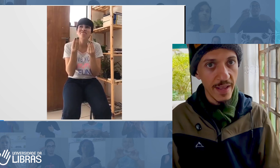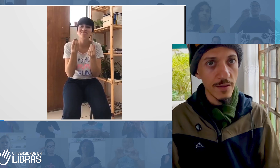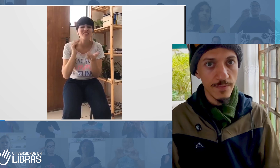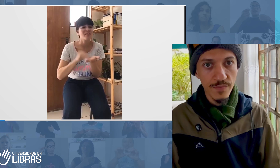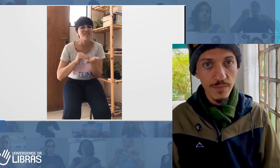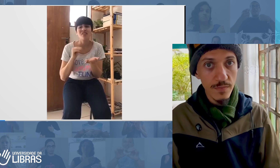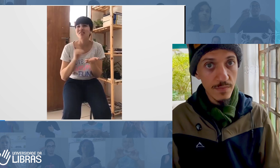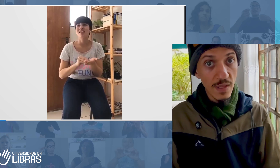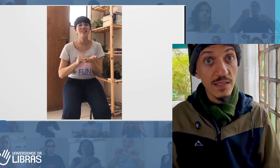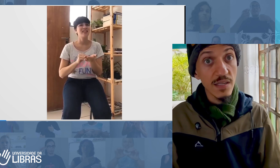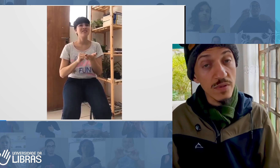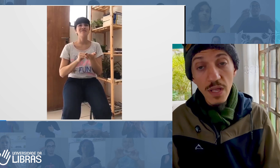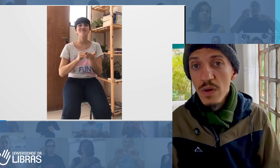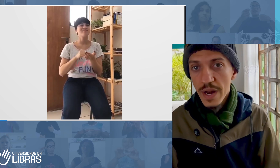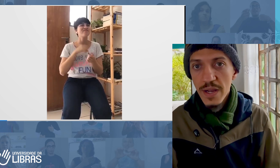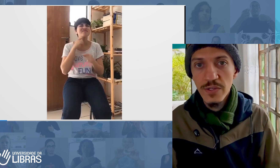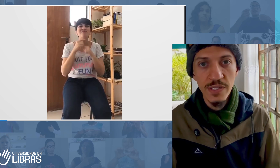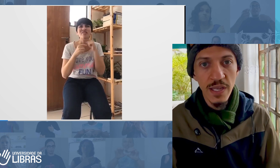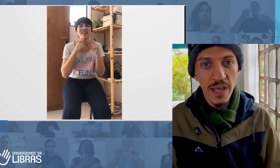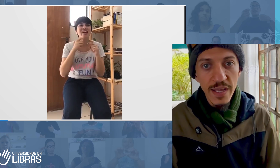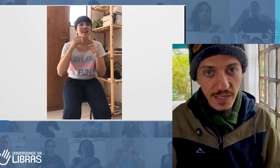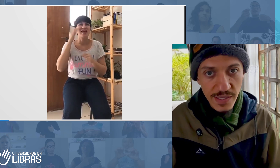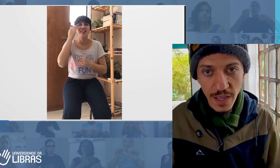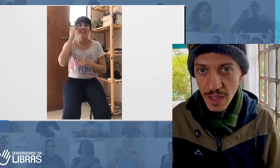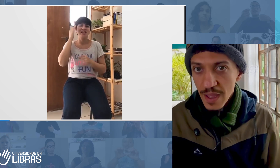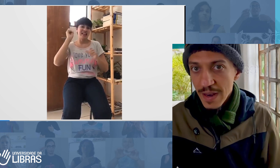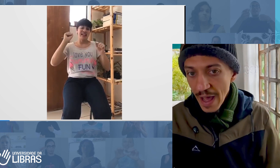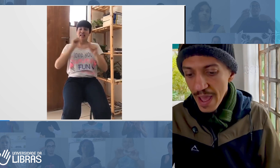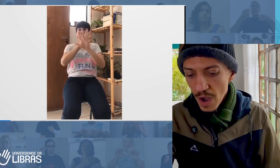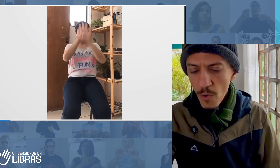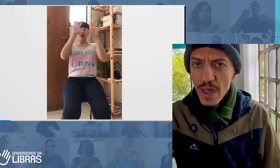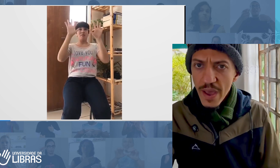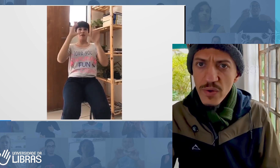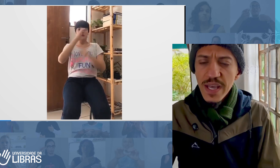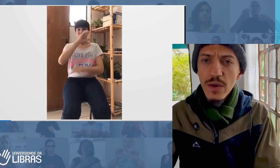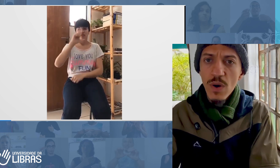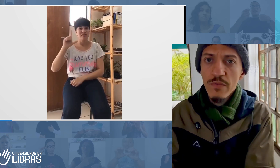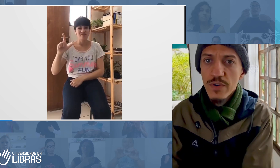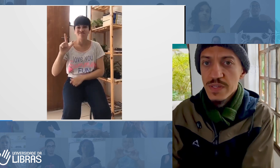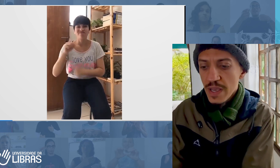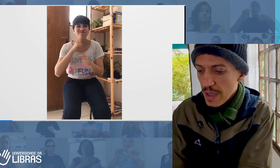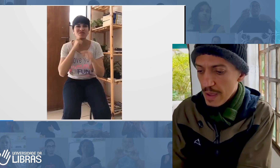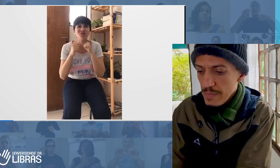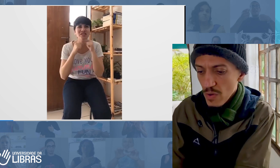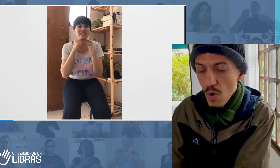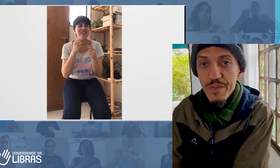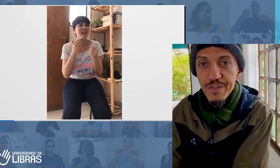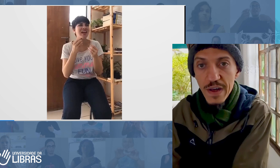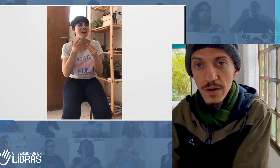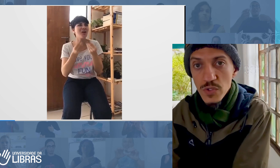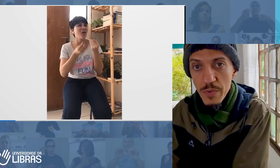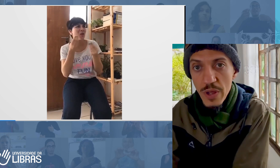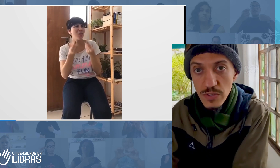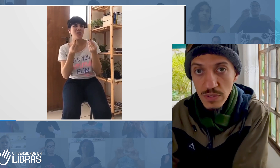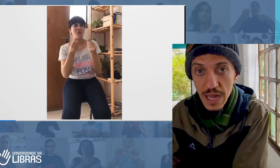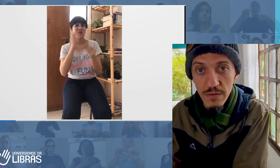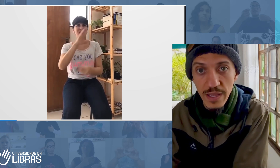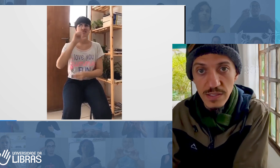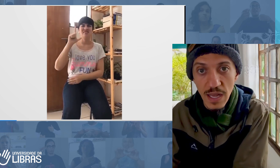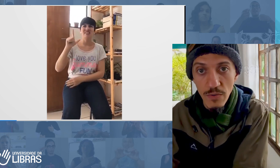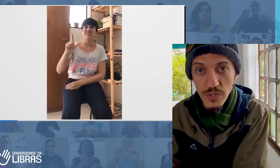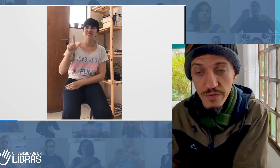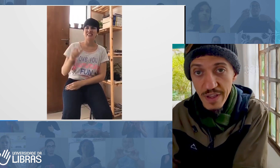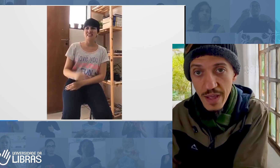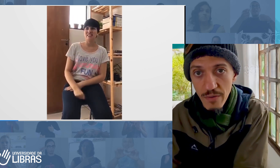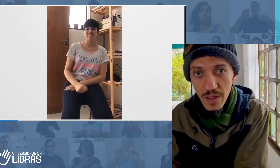se abrindo são tão grandes e que, assim, na real, eu sei que quando você me ouve falando sobre o resultado que